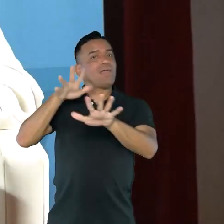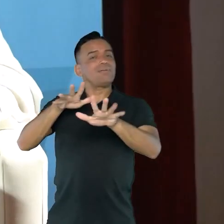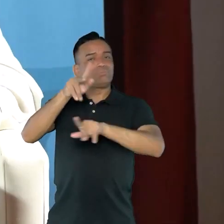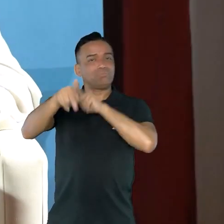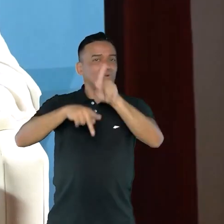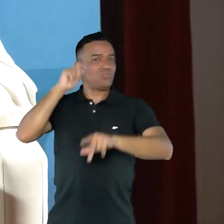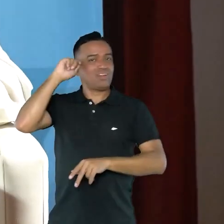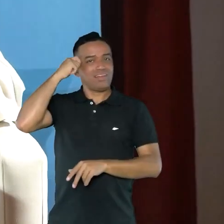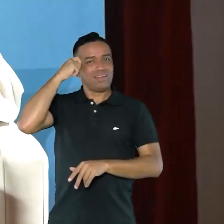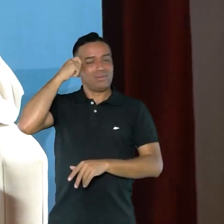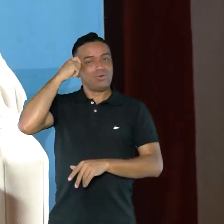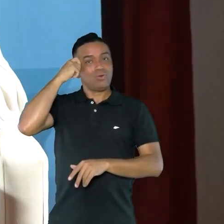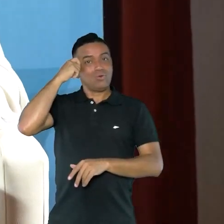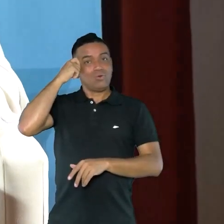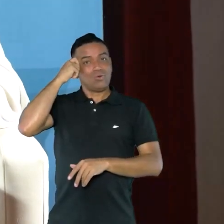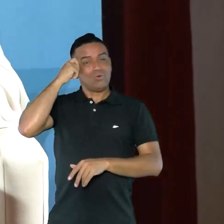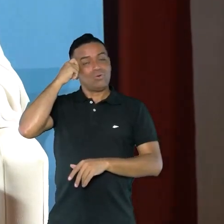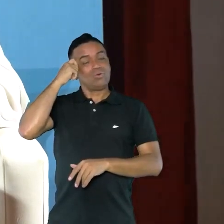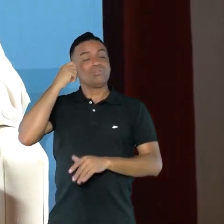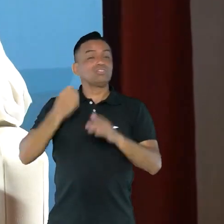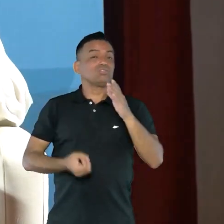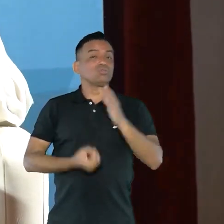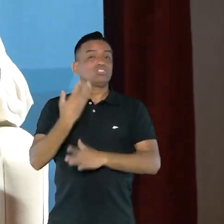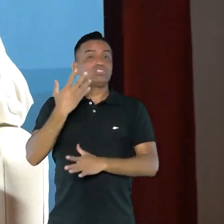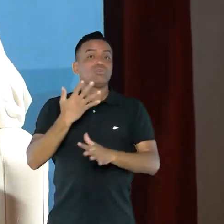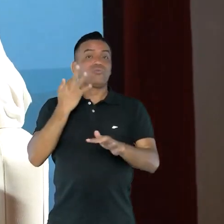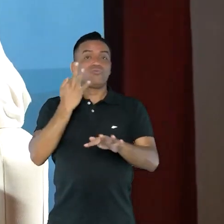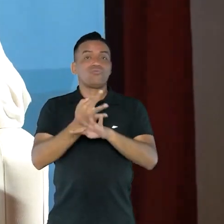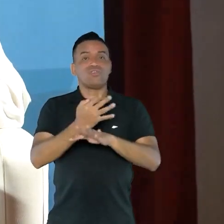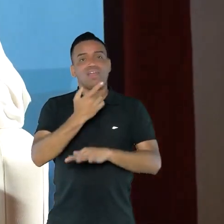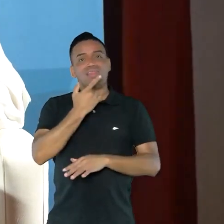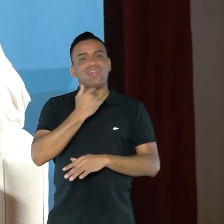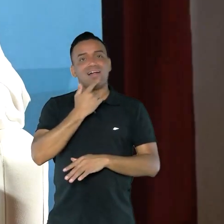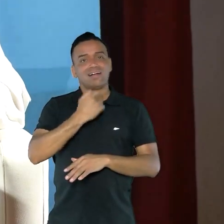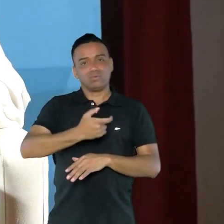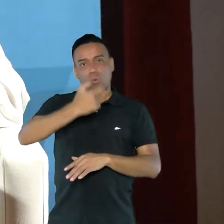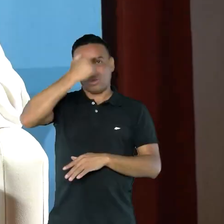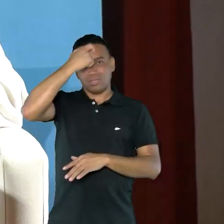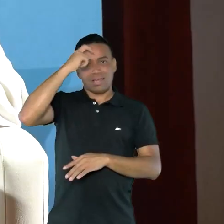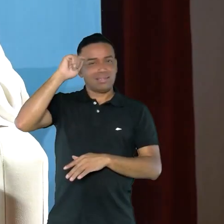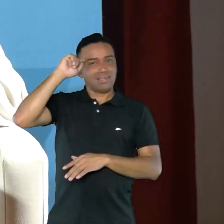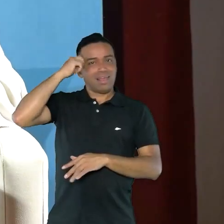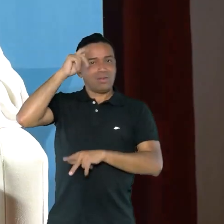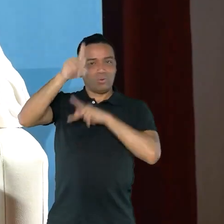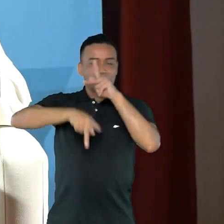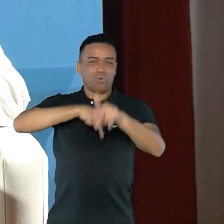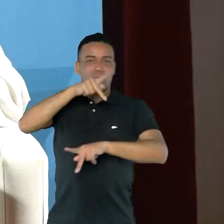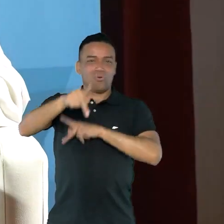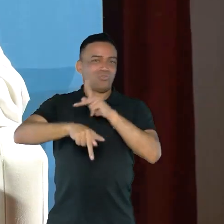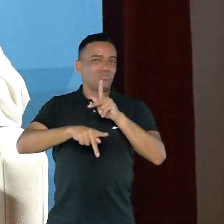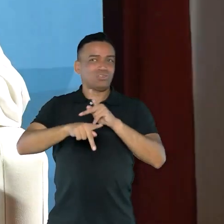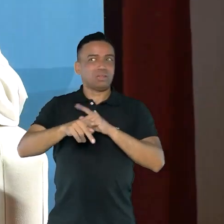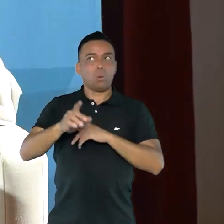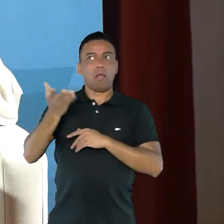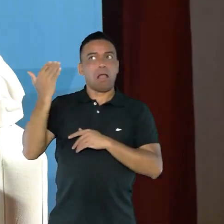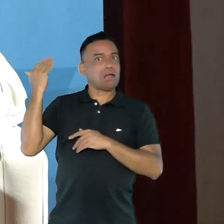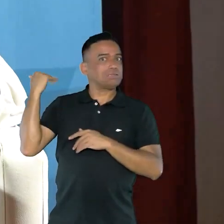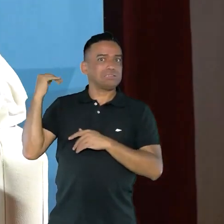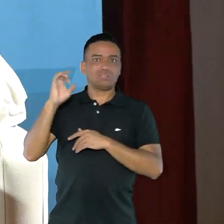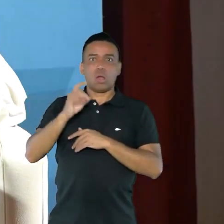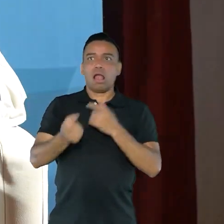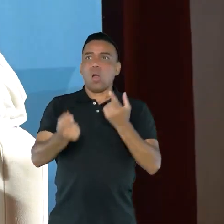a um feriado que pauta as questões sociais de modo nacional, e não apenas localizado como era antes, né?